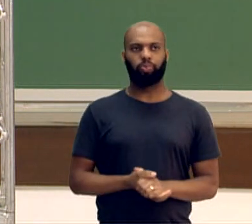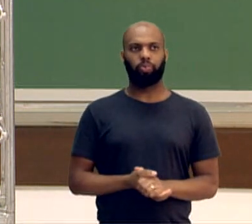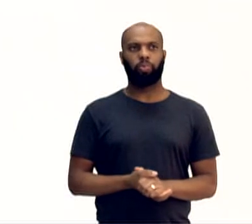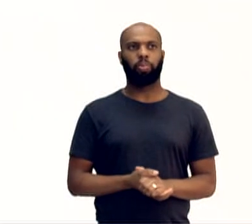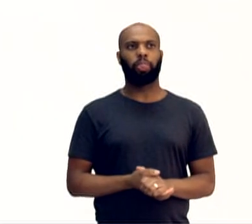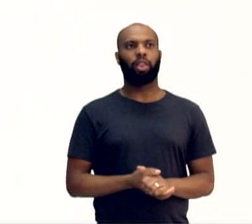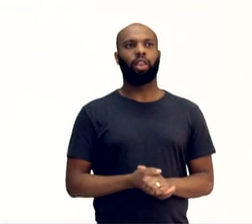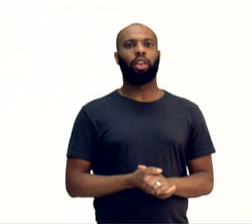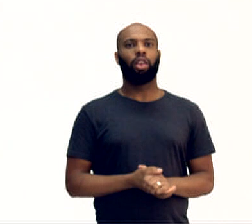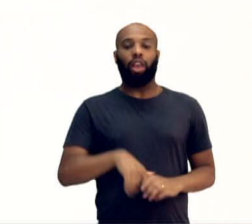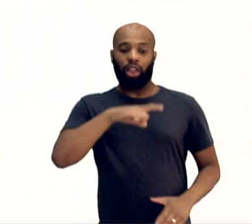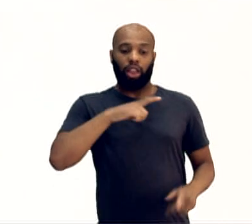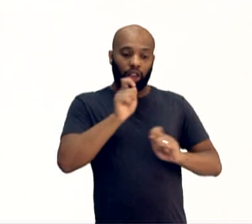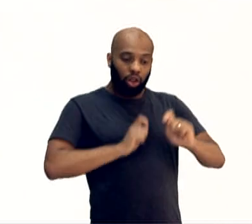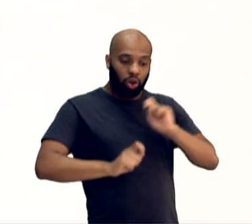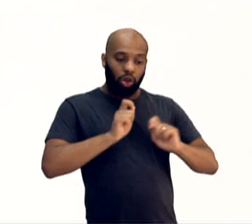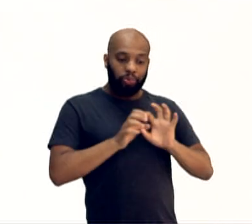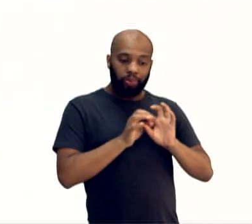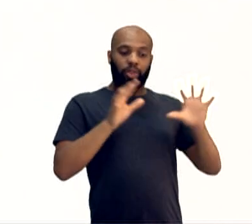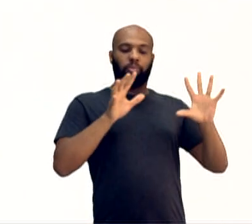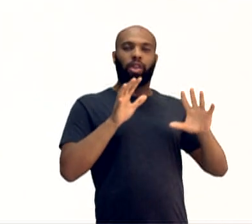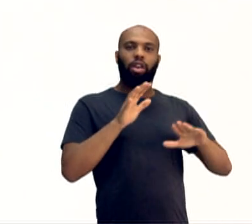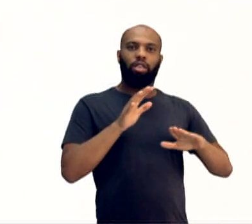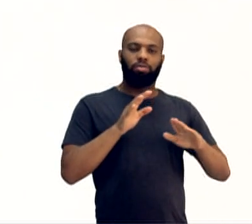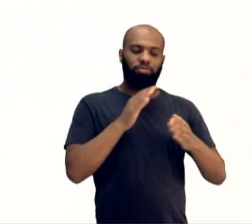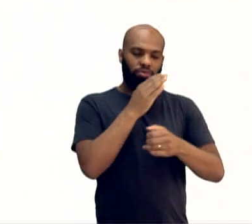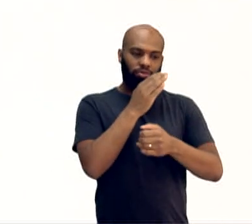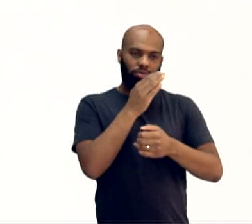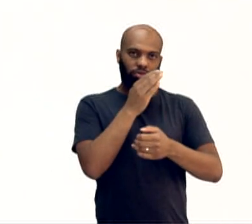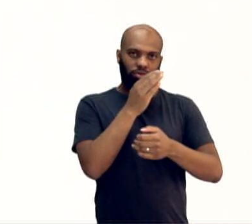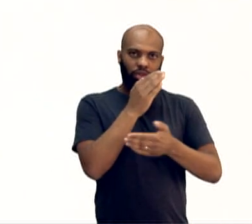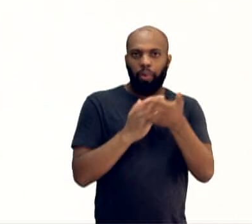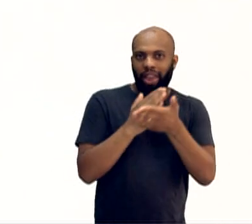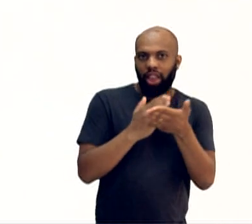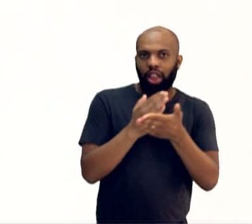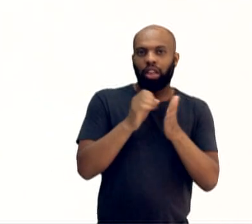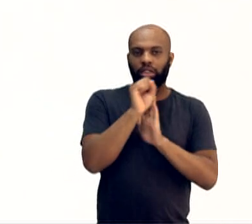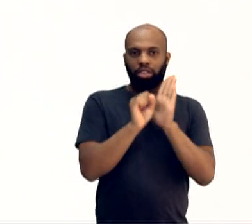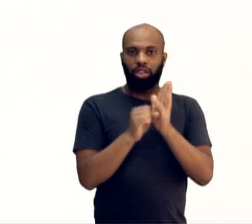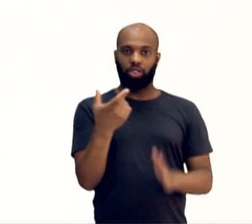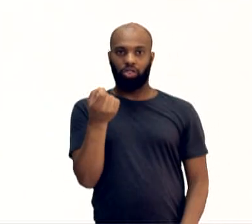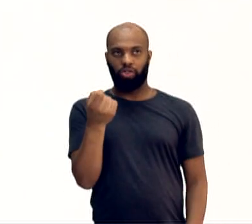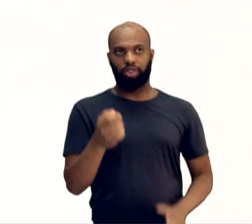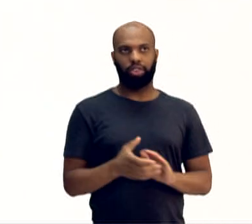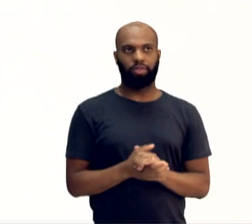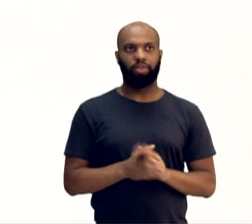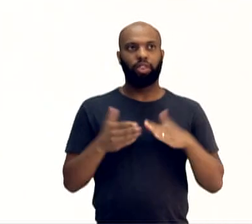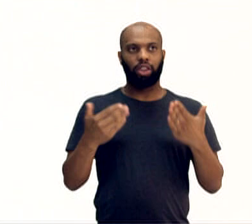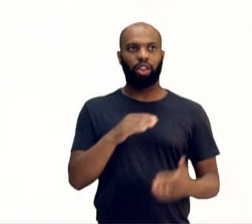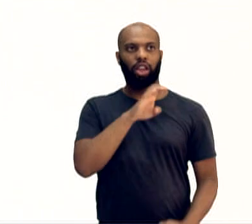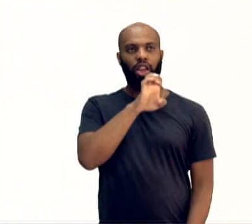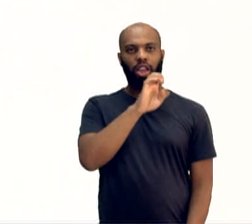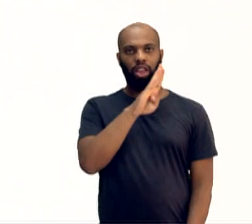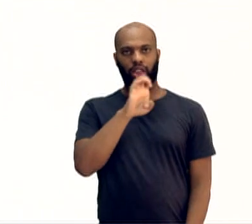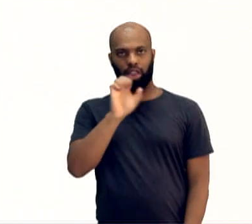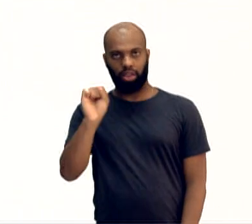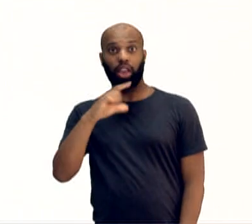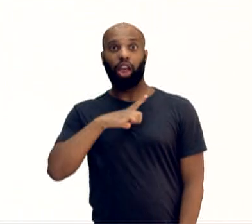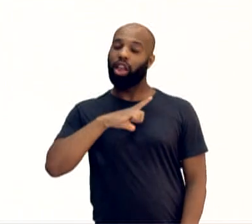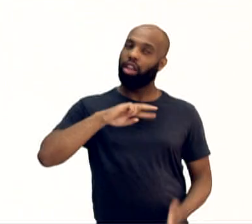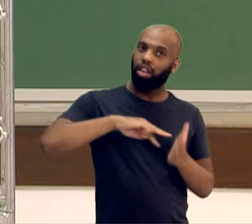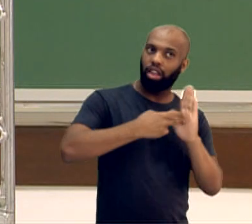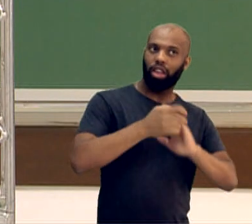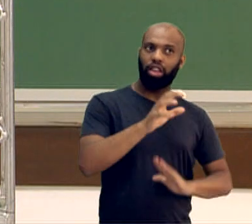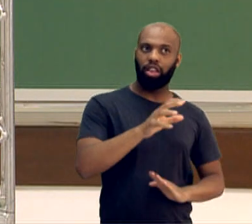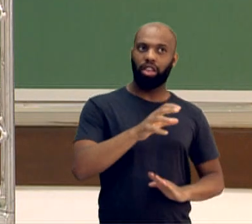Adotado pelas economias liberais na primeira metade do século XX, né, o Welfare State tem esse símbolo bem interessante.